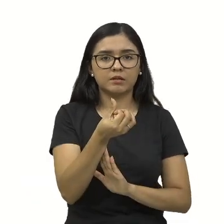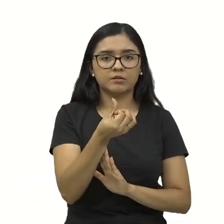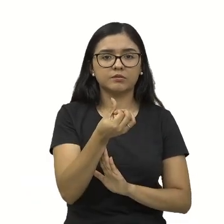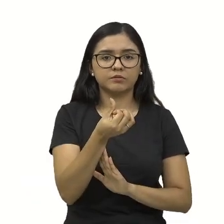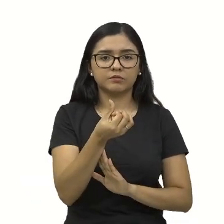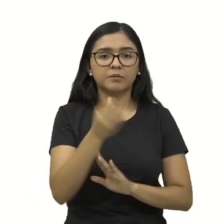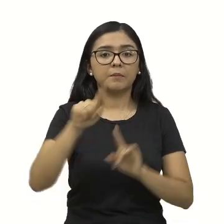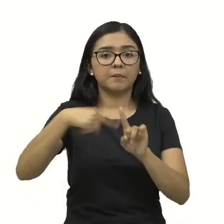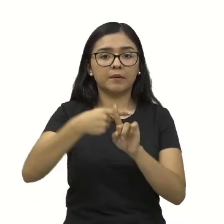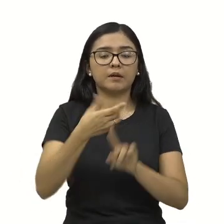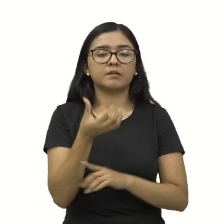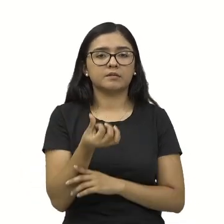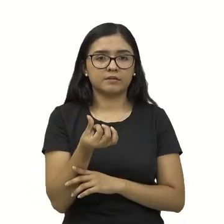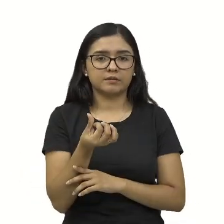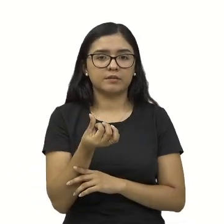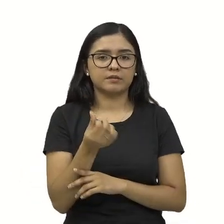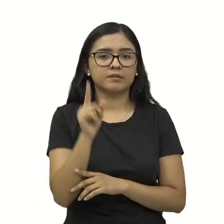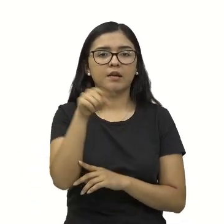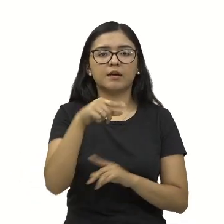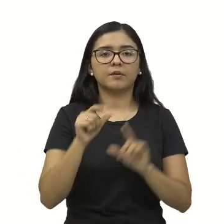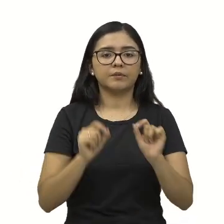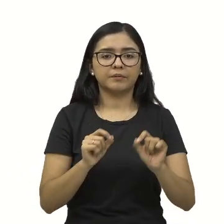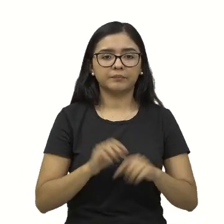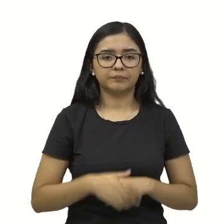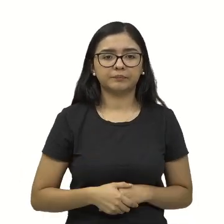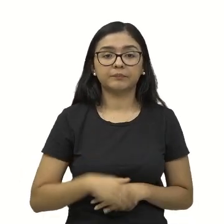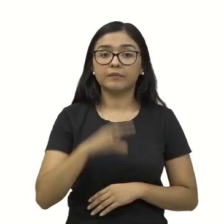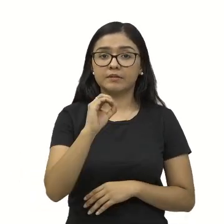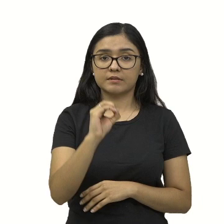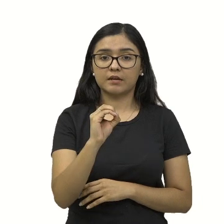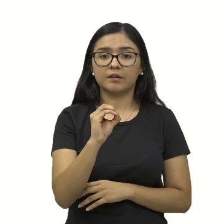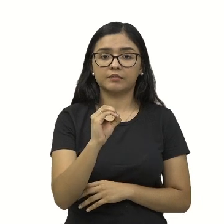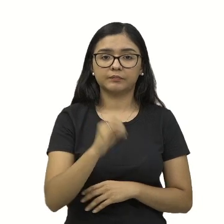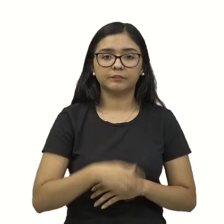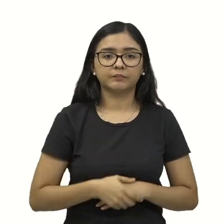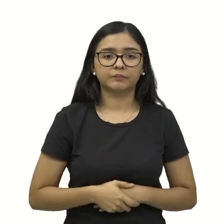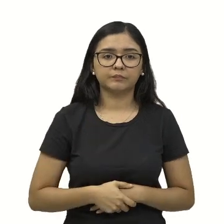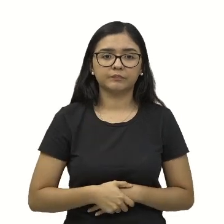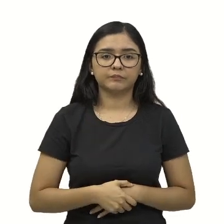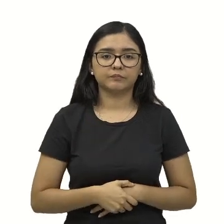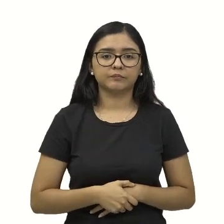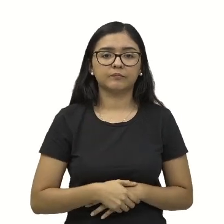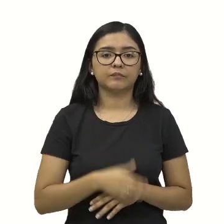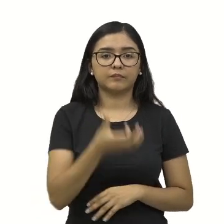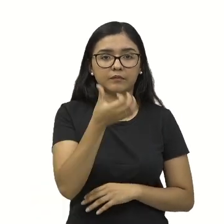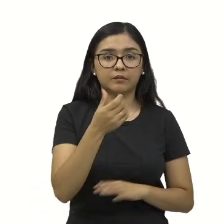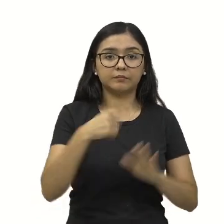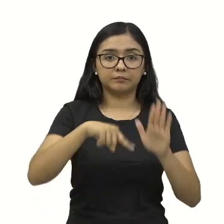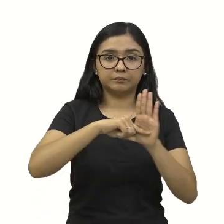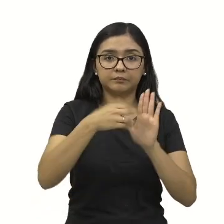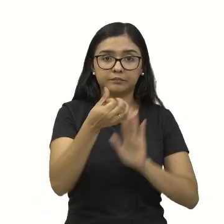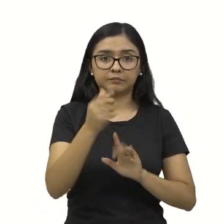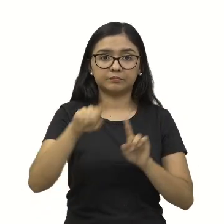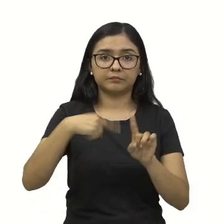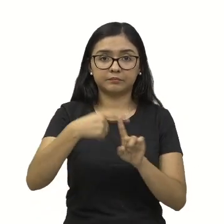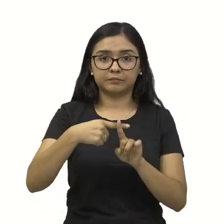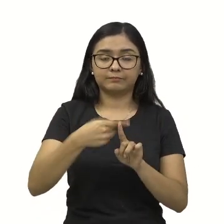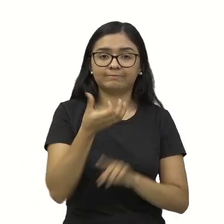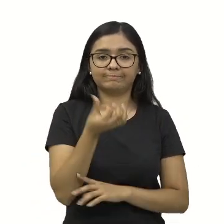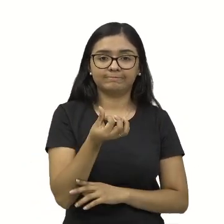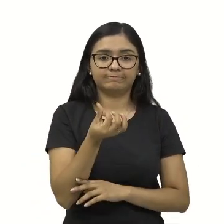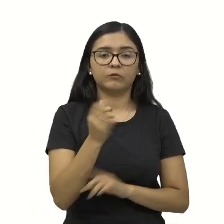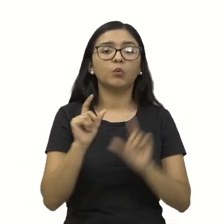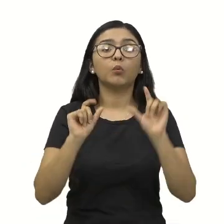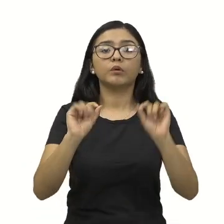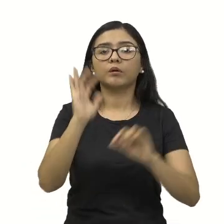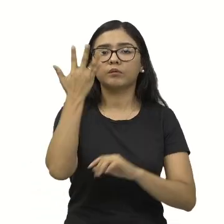ó. Menos 6 mais 6 dá 0, tá? Olha só, menos 6 mais 6. O que